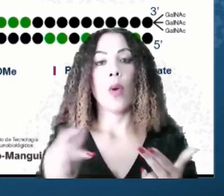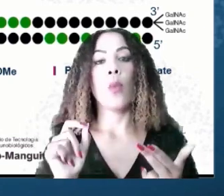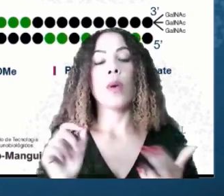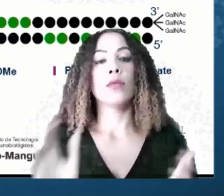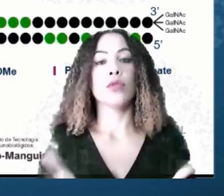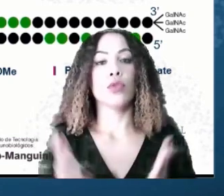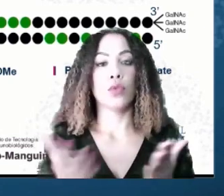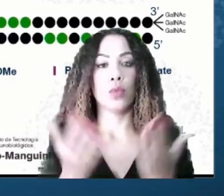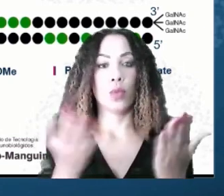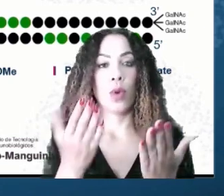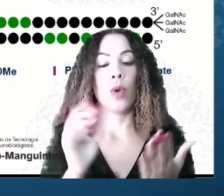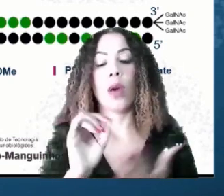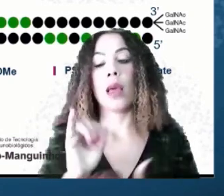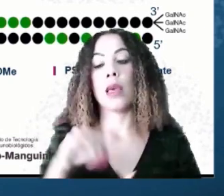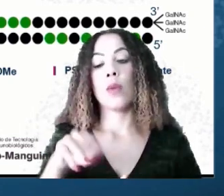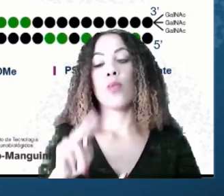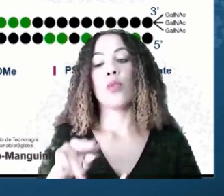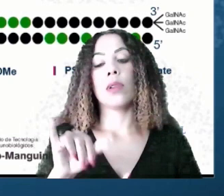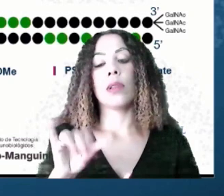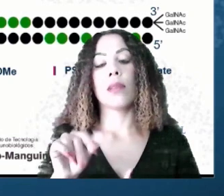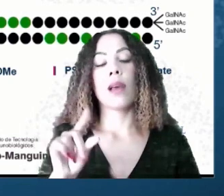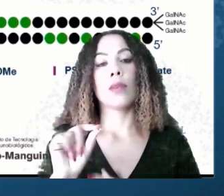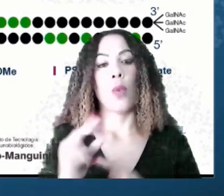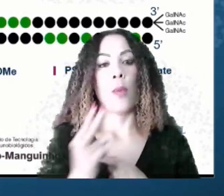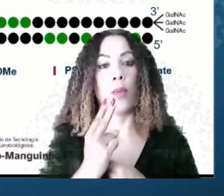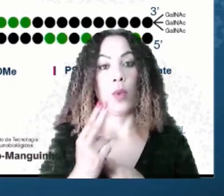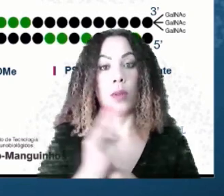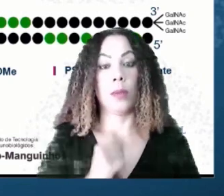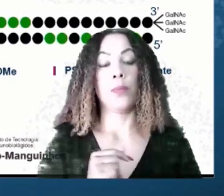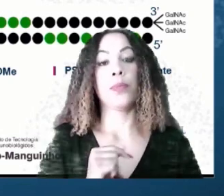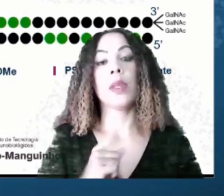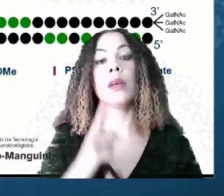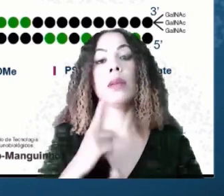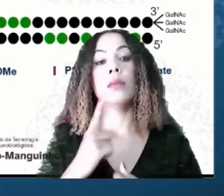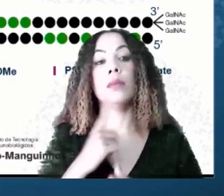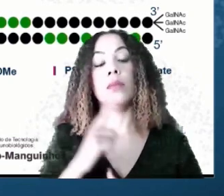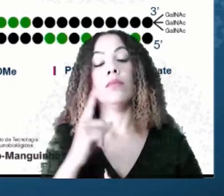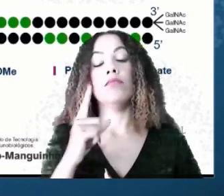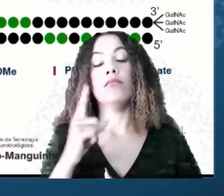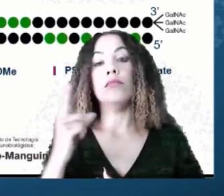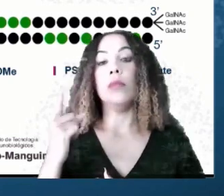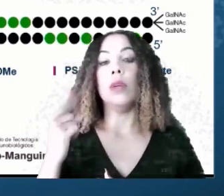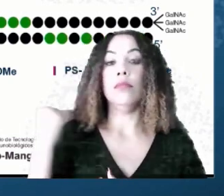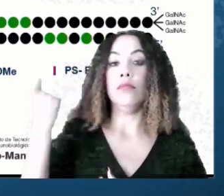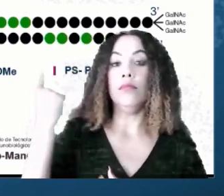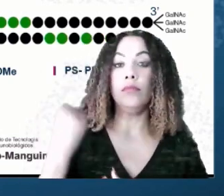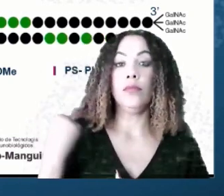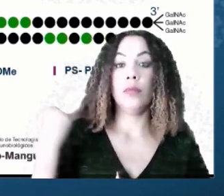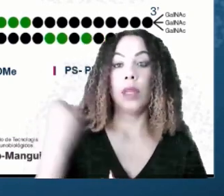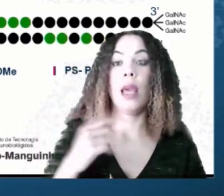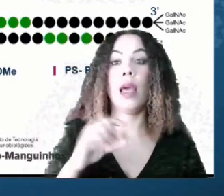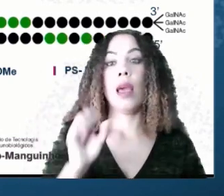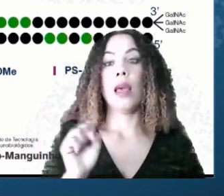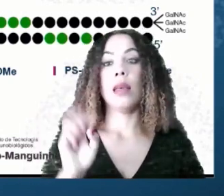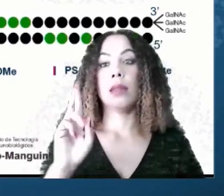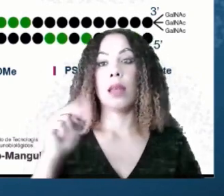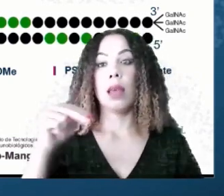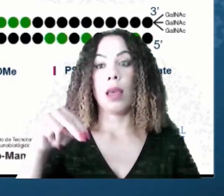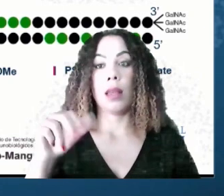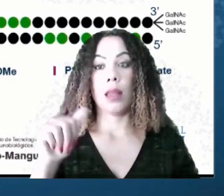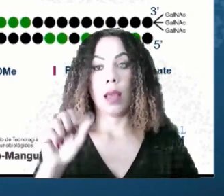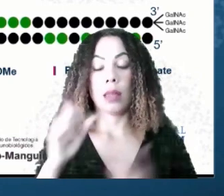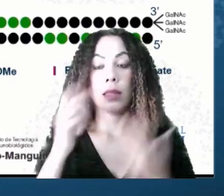estimulatória da imunidade. Então, aqui são os sRNAs naturais e